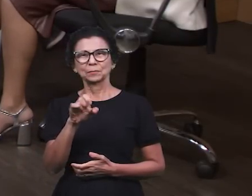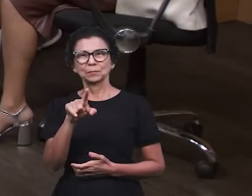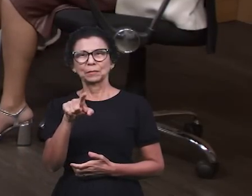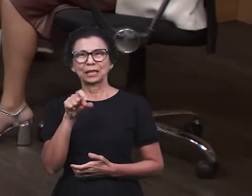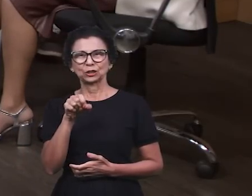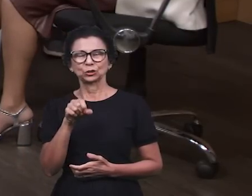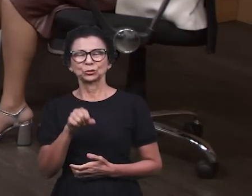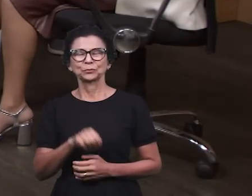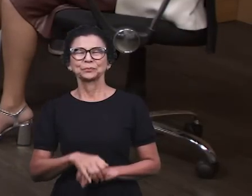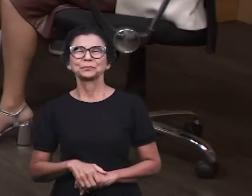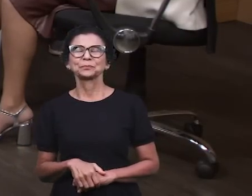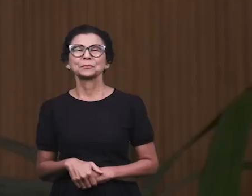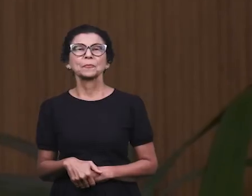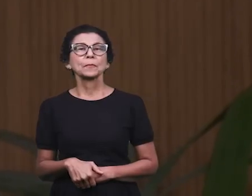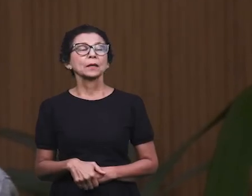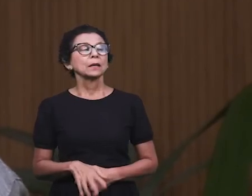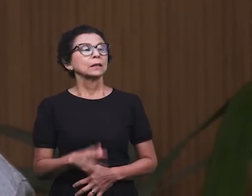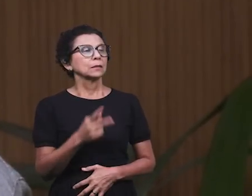pergunta, então. Amém.